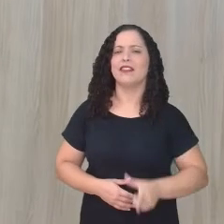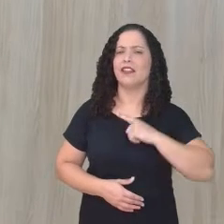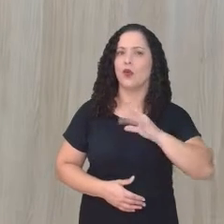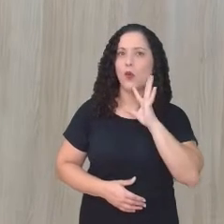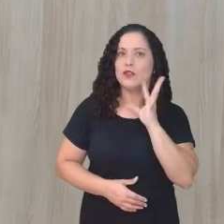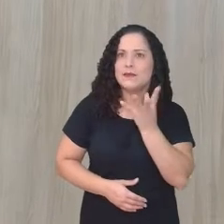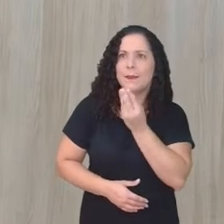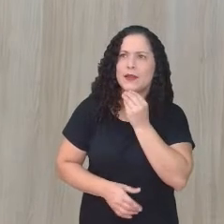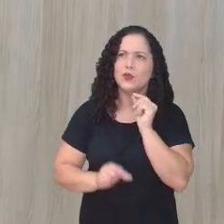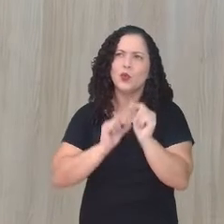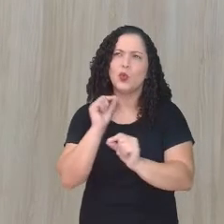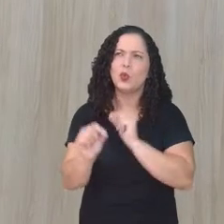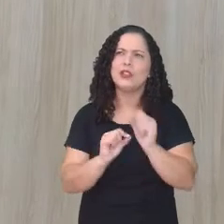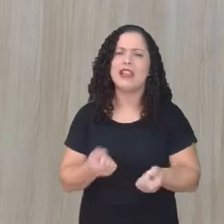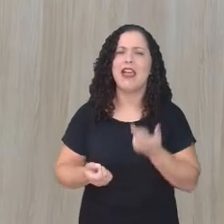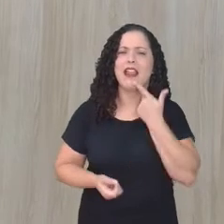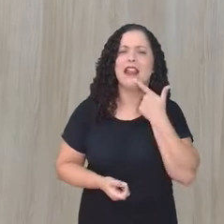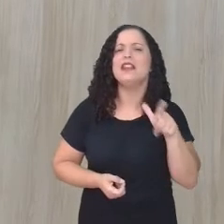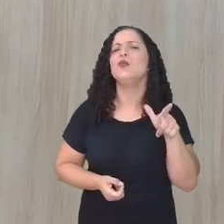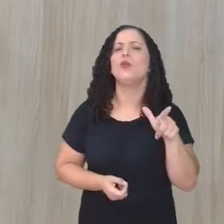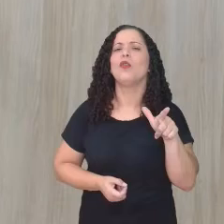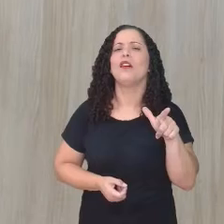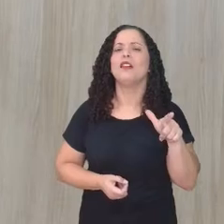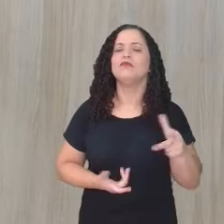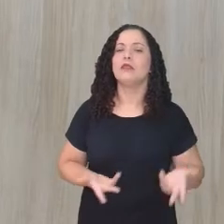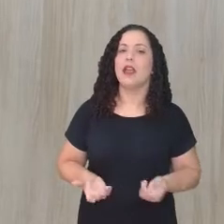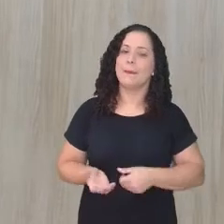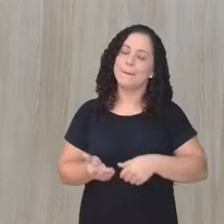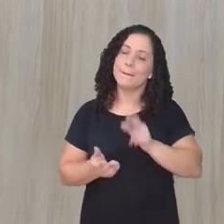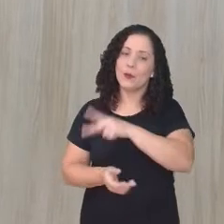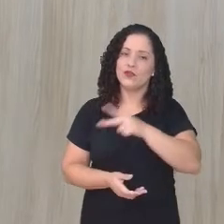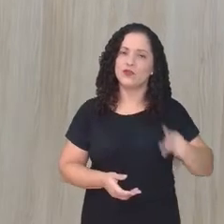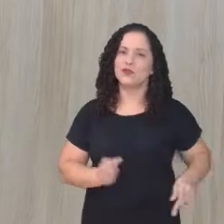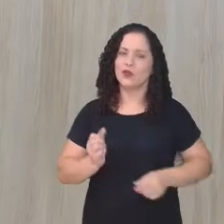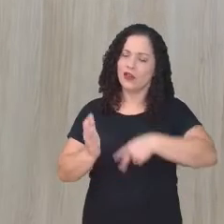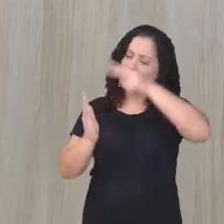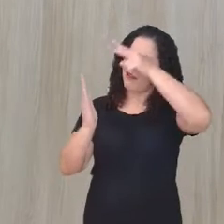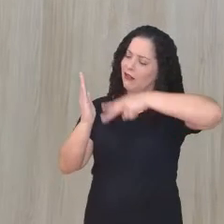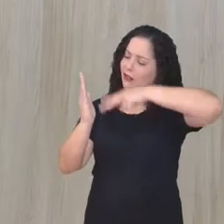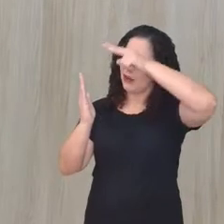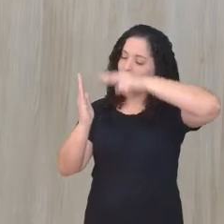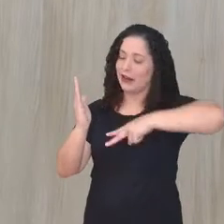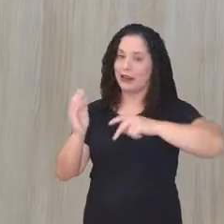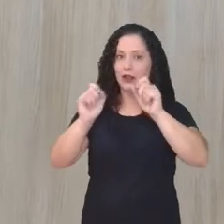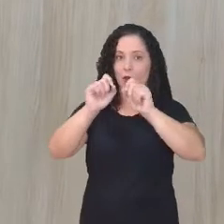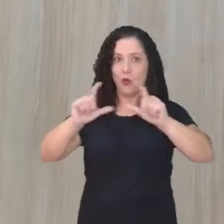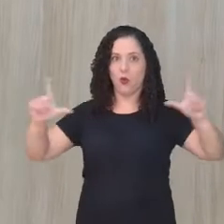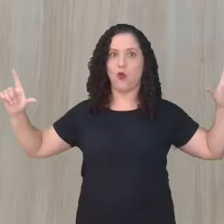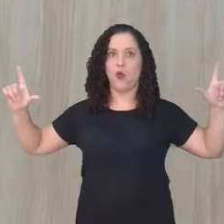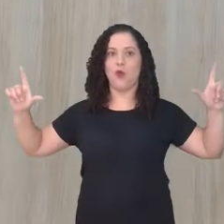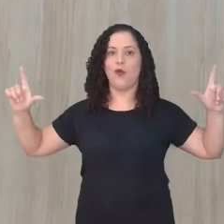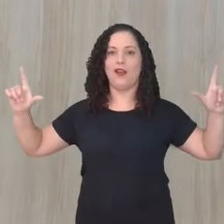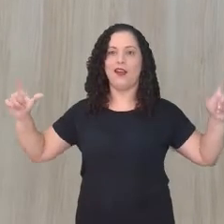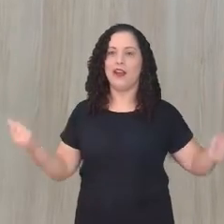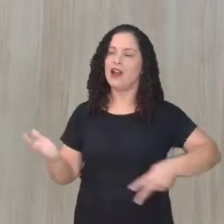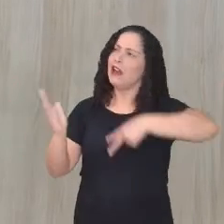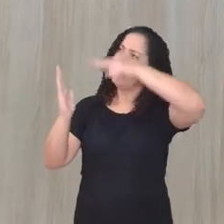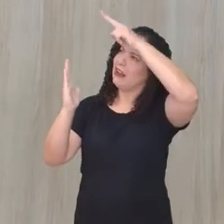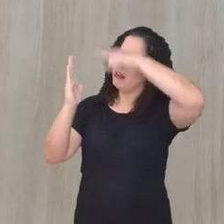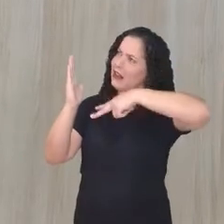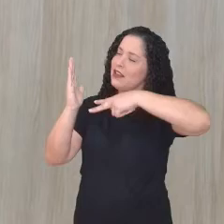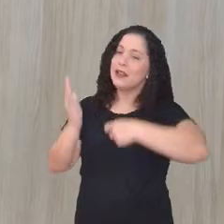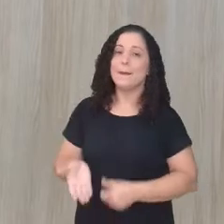do que é língua. Quando vocês leem assim, a professora chega lá, não é? Ou aqui aparece essa tela azul e vocês leem